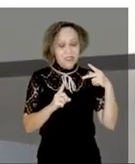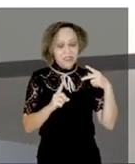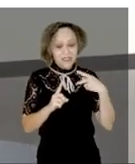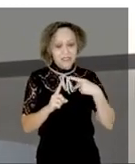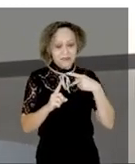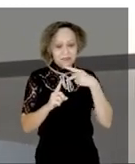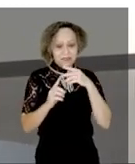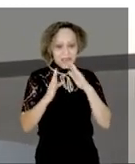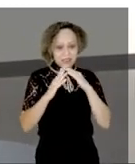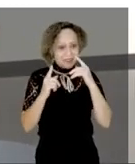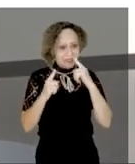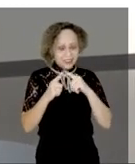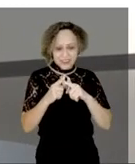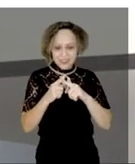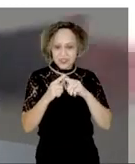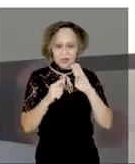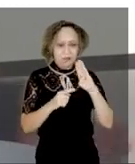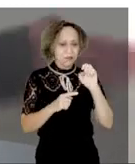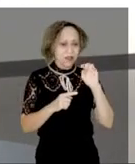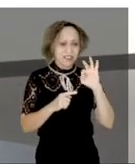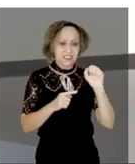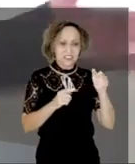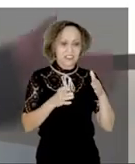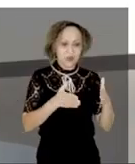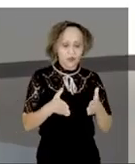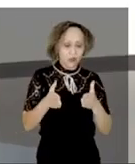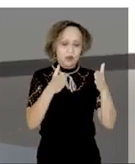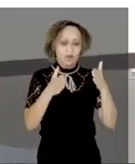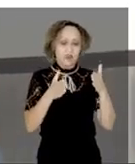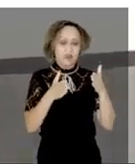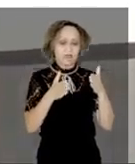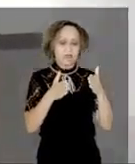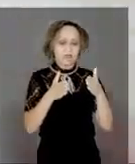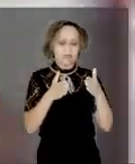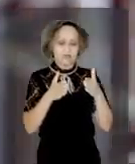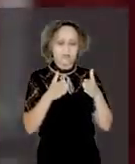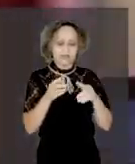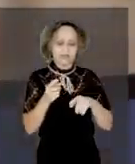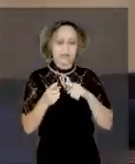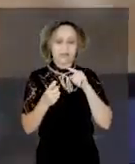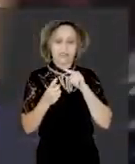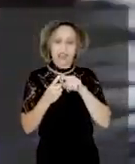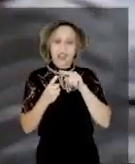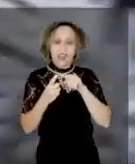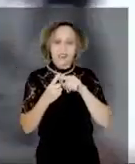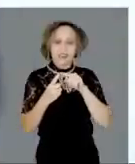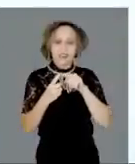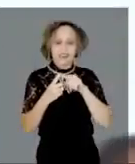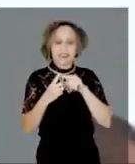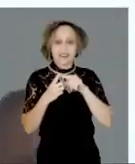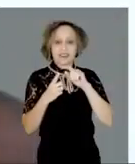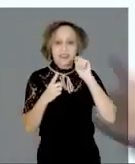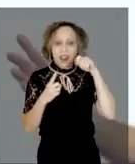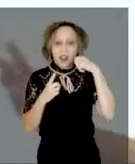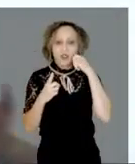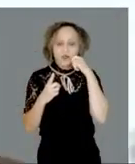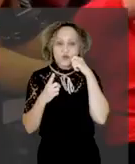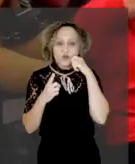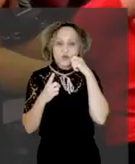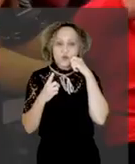Vieira fez no filme. Pastor, seja bem-vindo ao solo sagrado dos trabalhadores desse